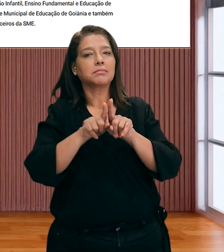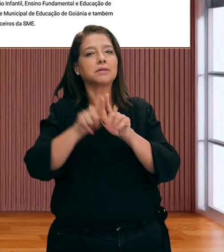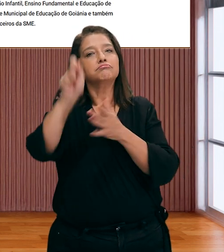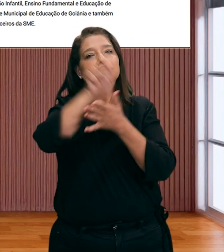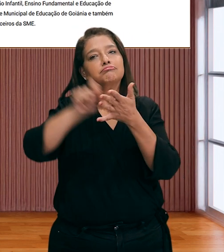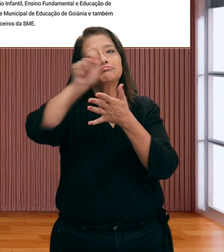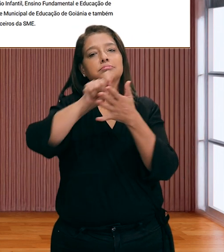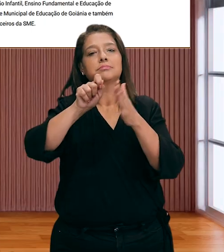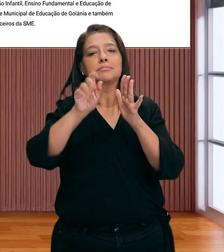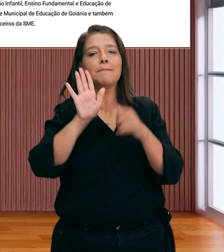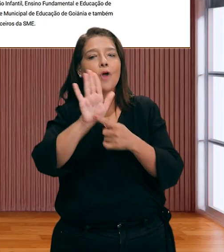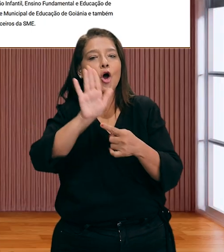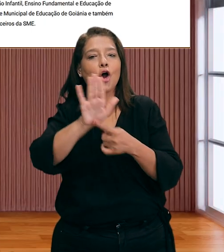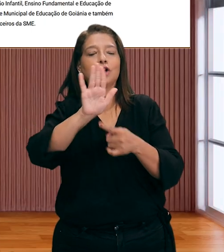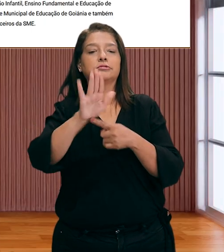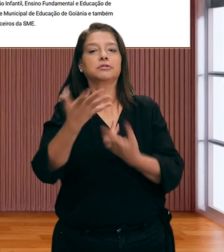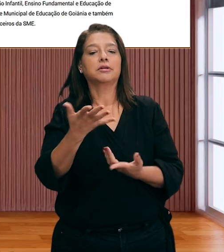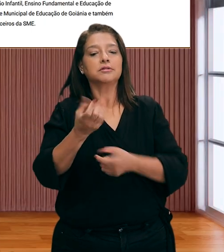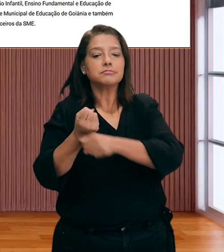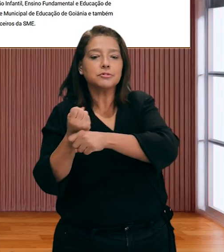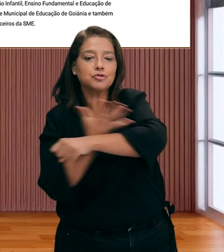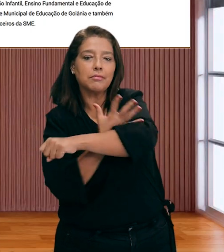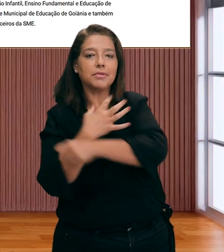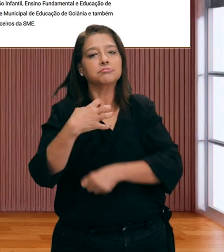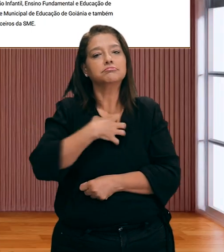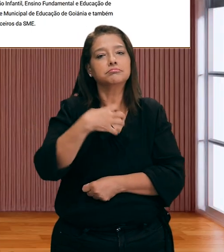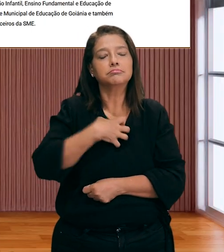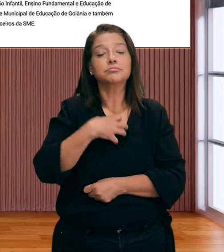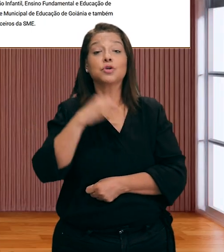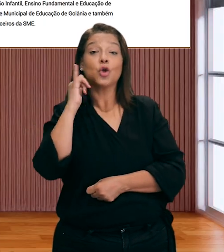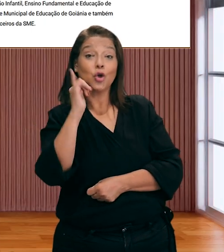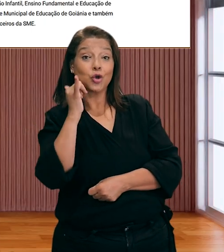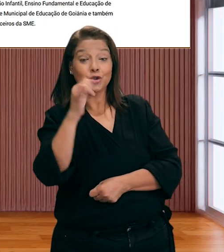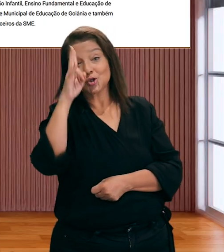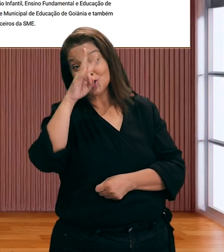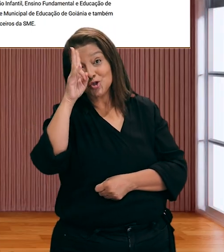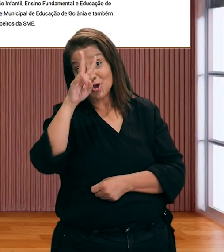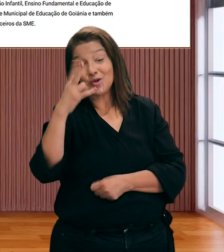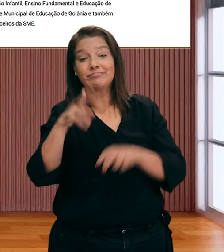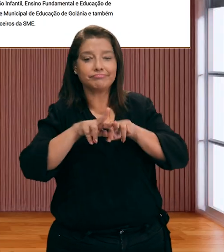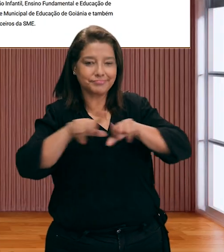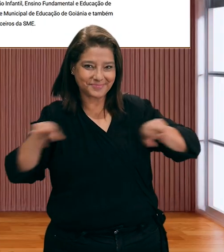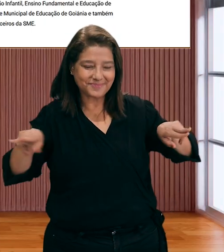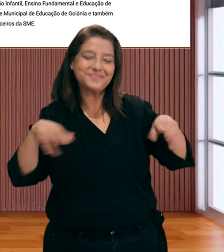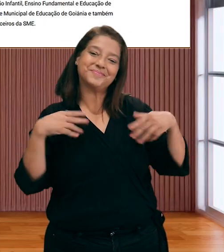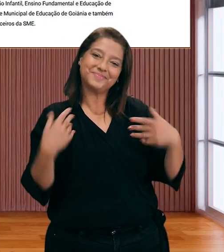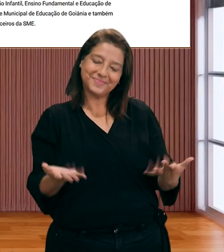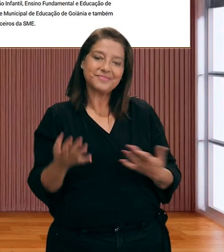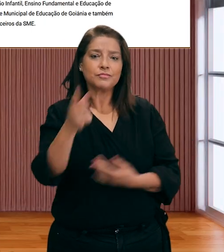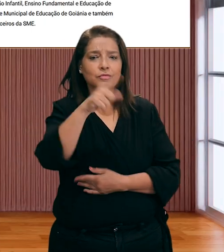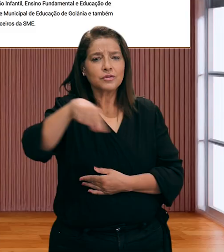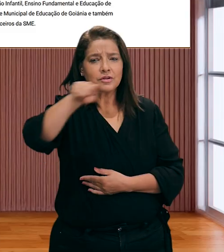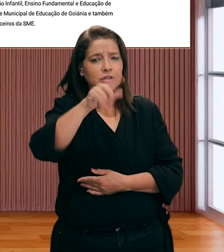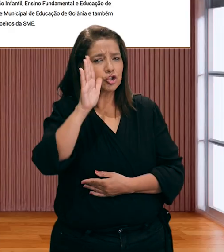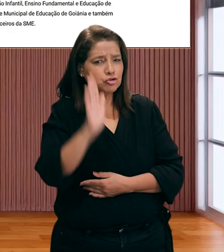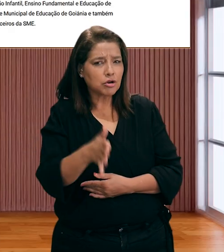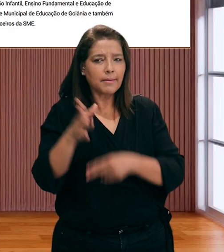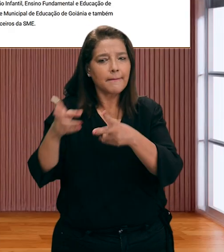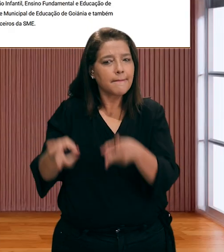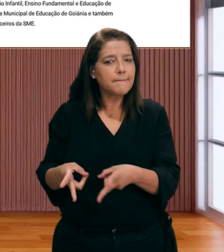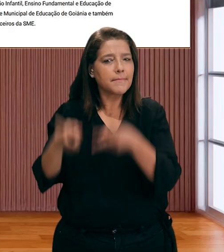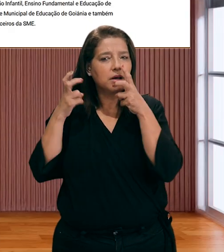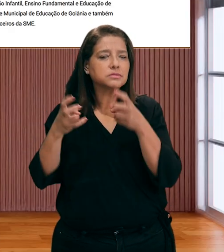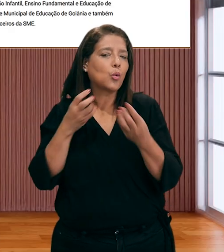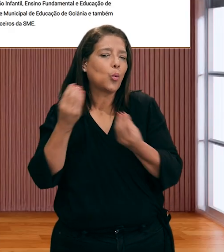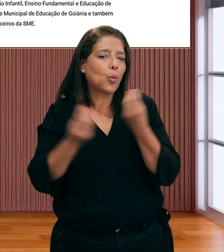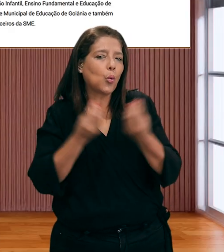para comunicar sentimentos e contar histórias. Aliás, você já